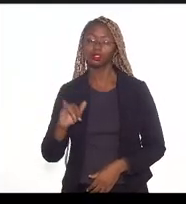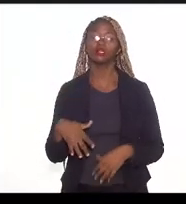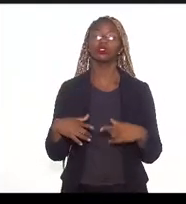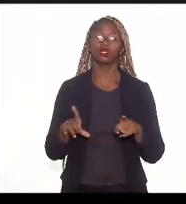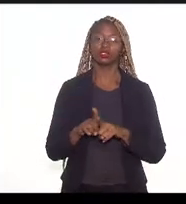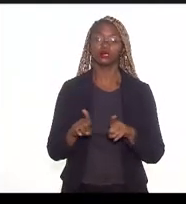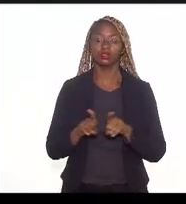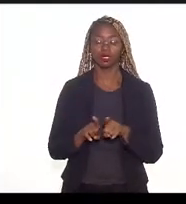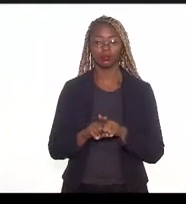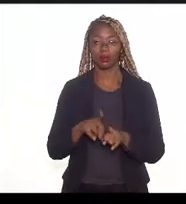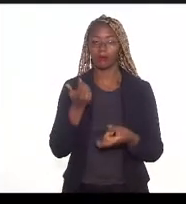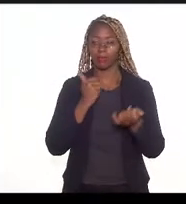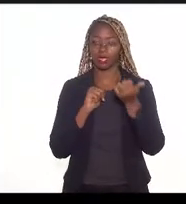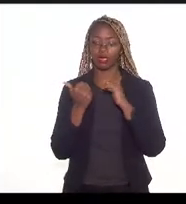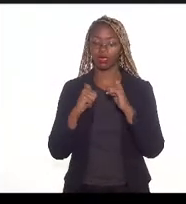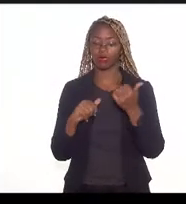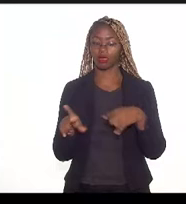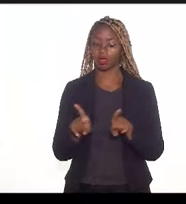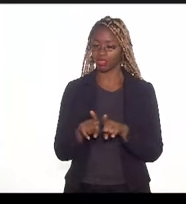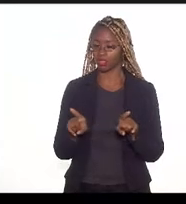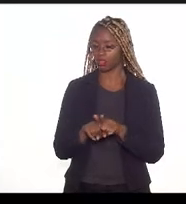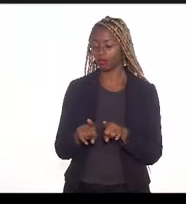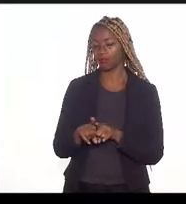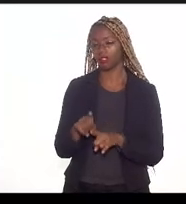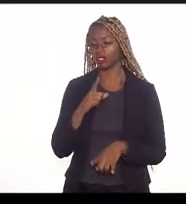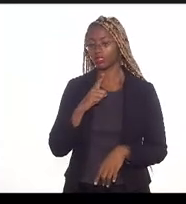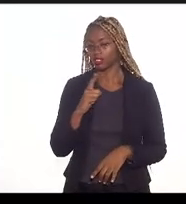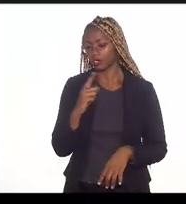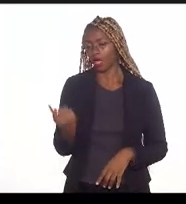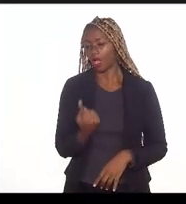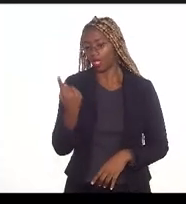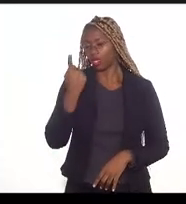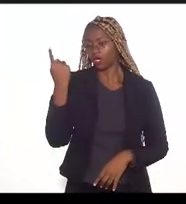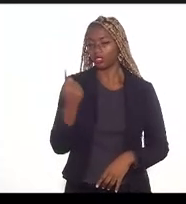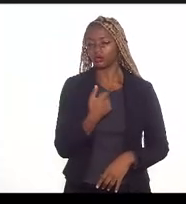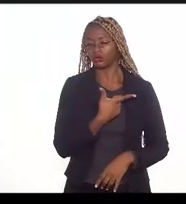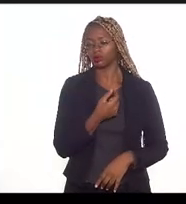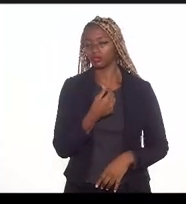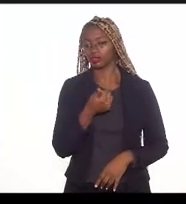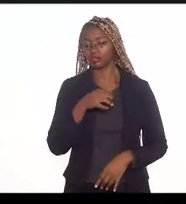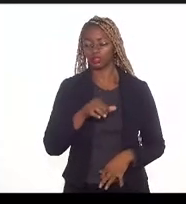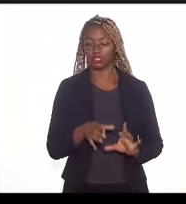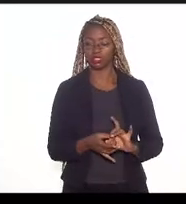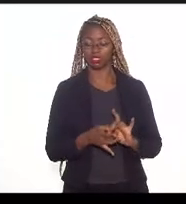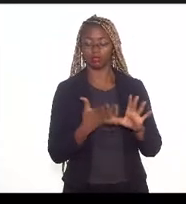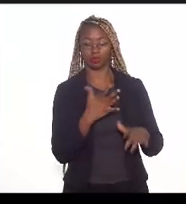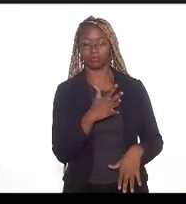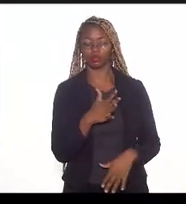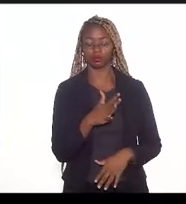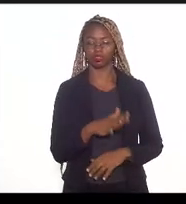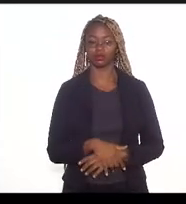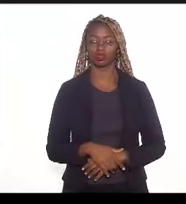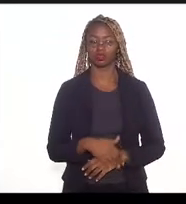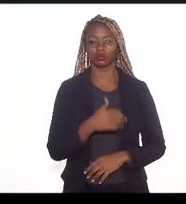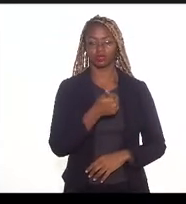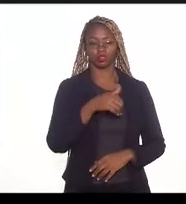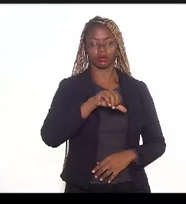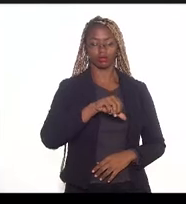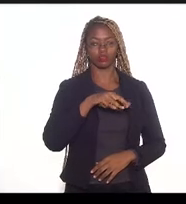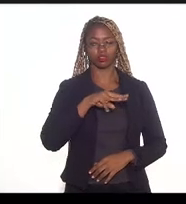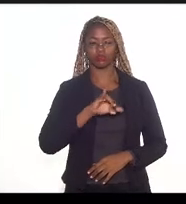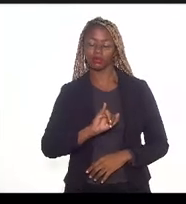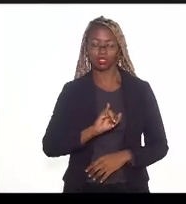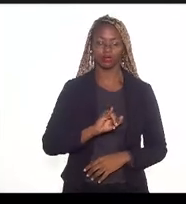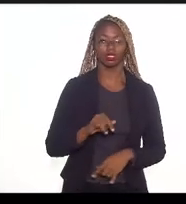de bebidas também, ele tem aí um volume bem alto. Em 2019 liberou aproximadamente 190 milhões, em